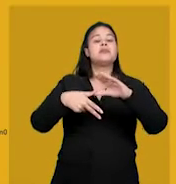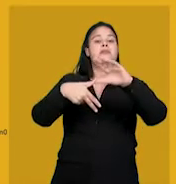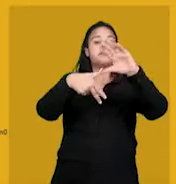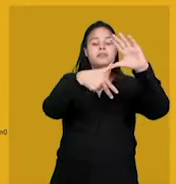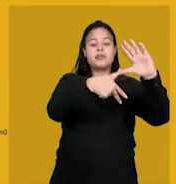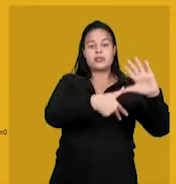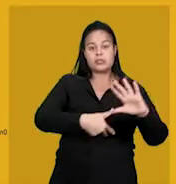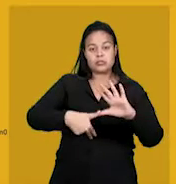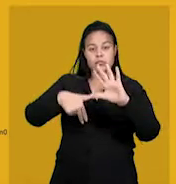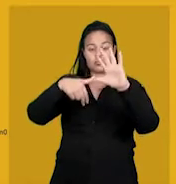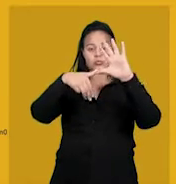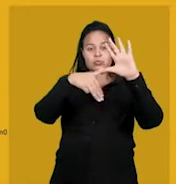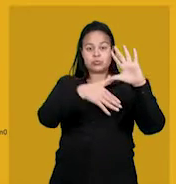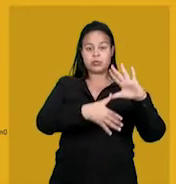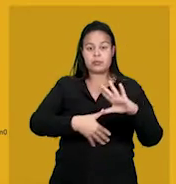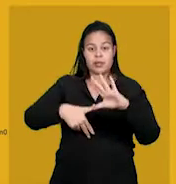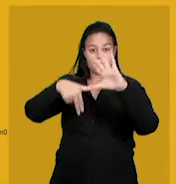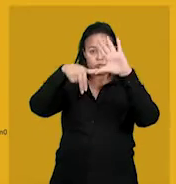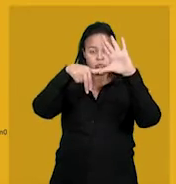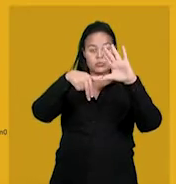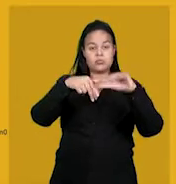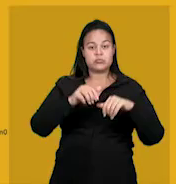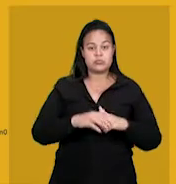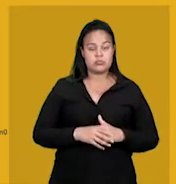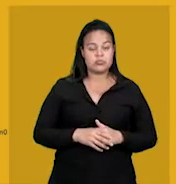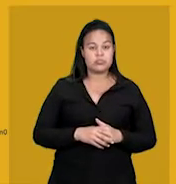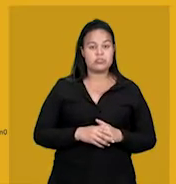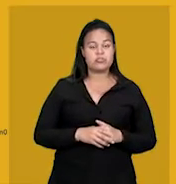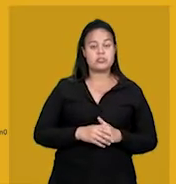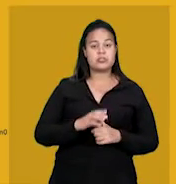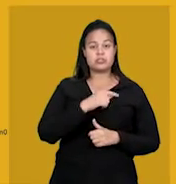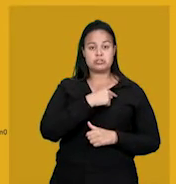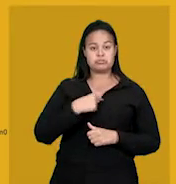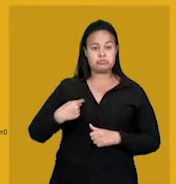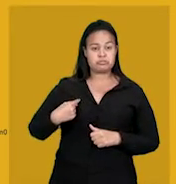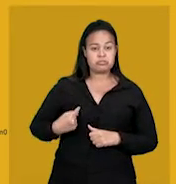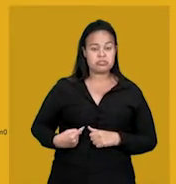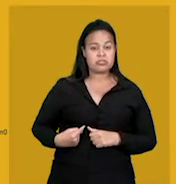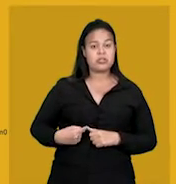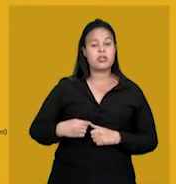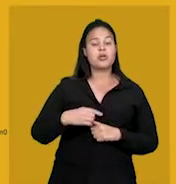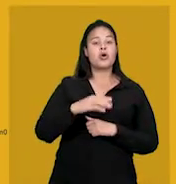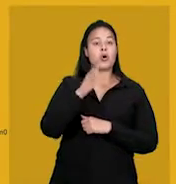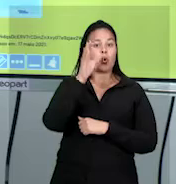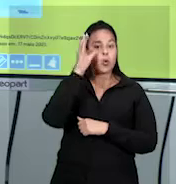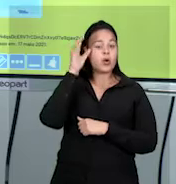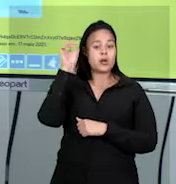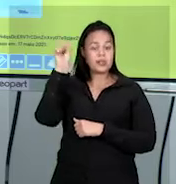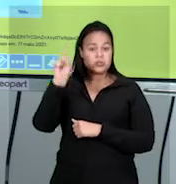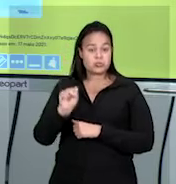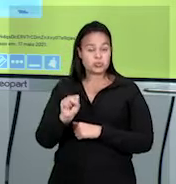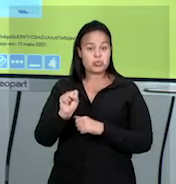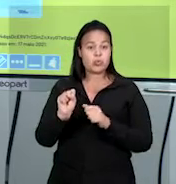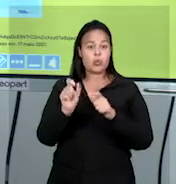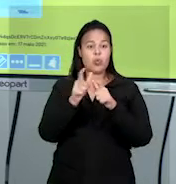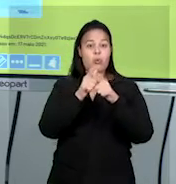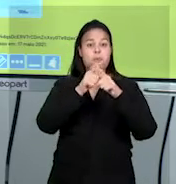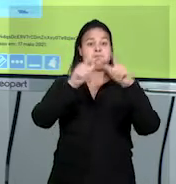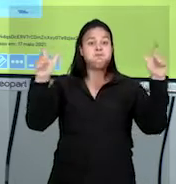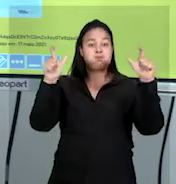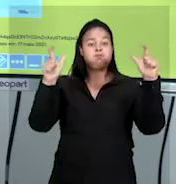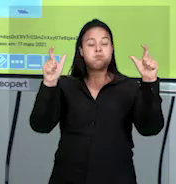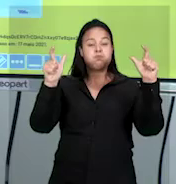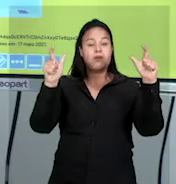Oriente, China, Japão e a Coreia do Sul, eles incham e o resto do mundo fica todo